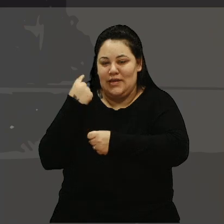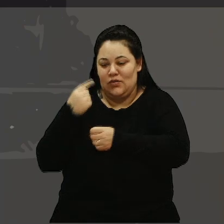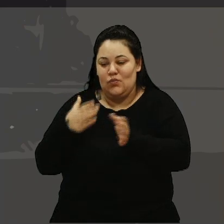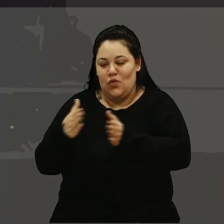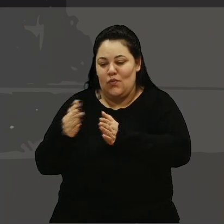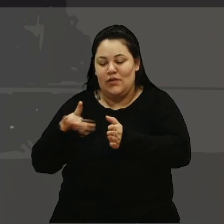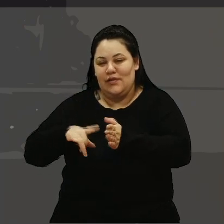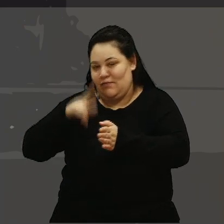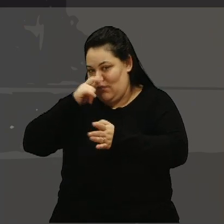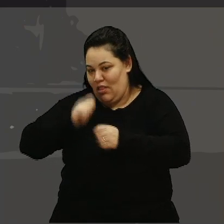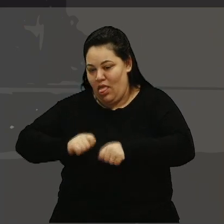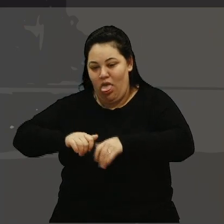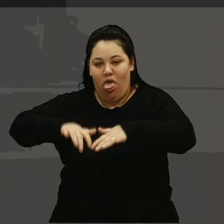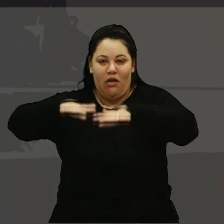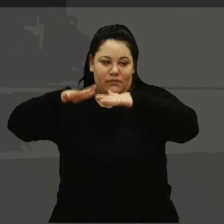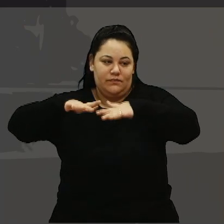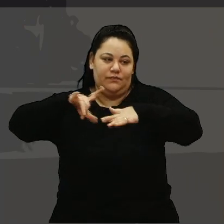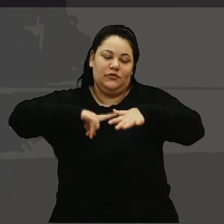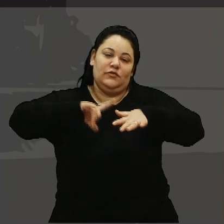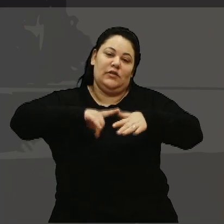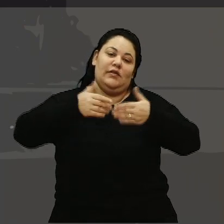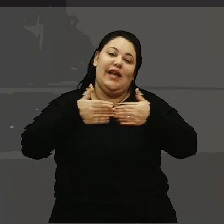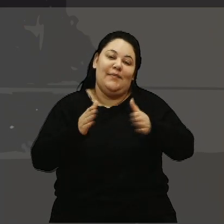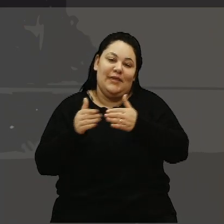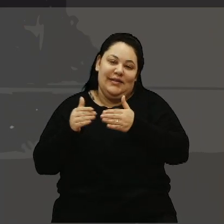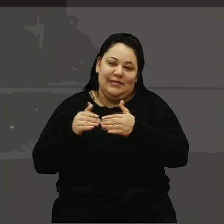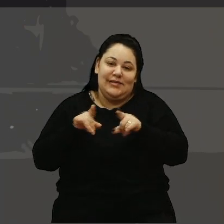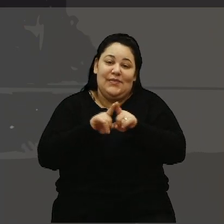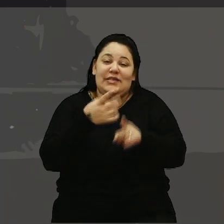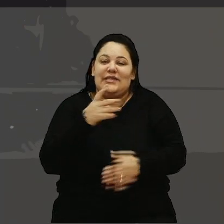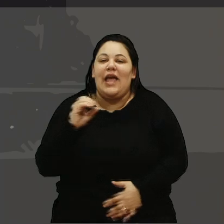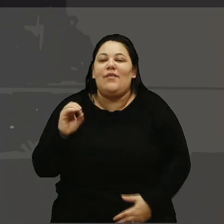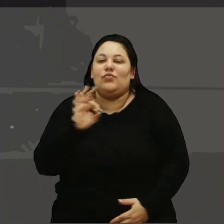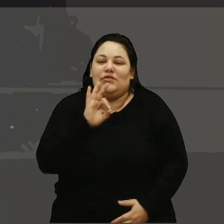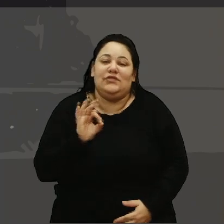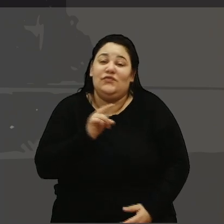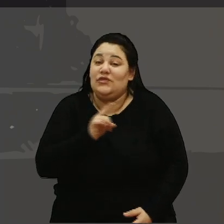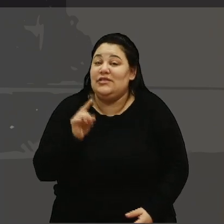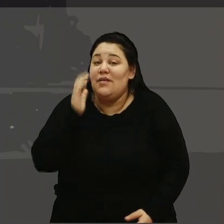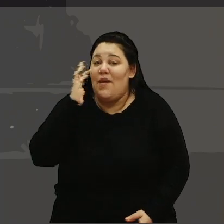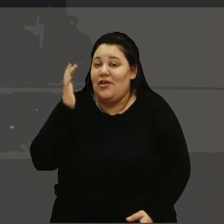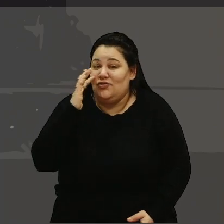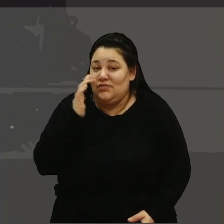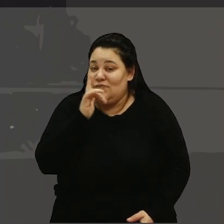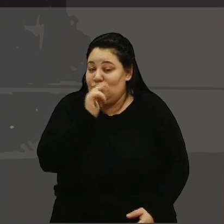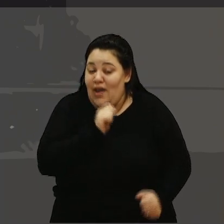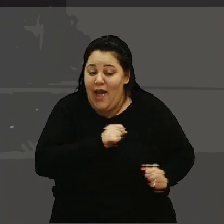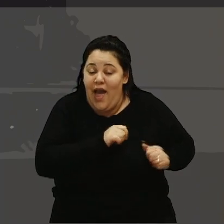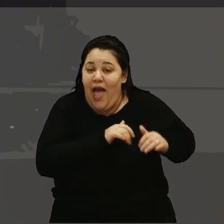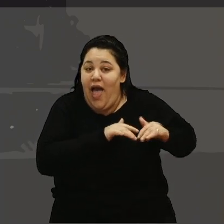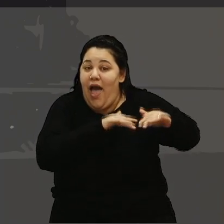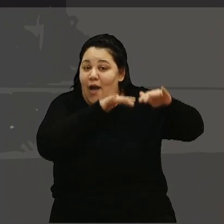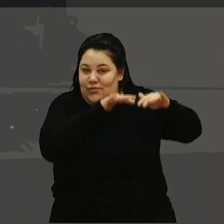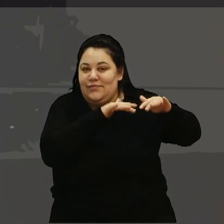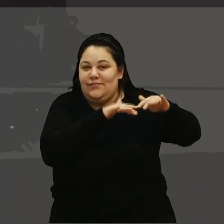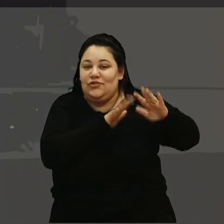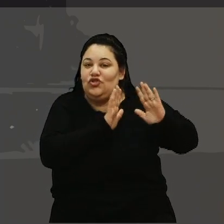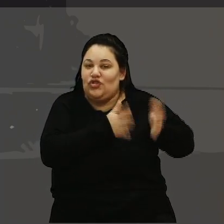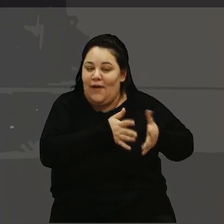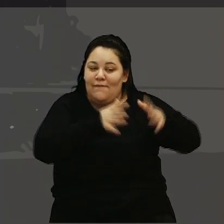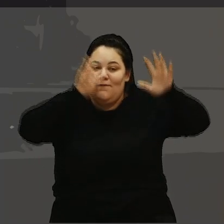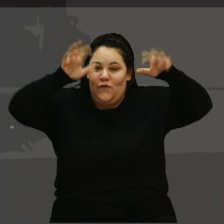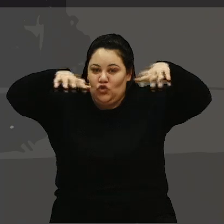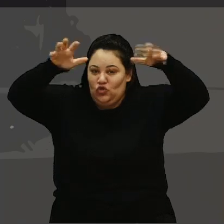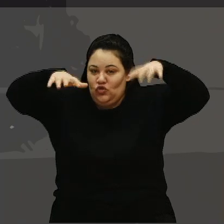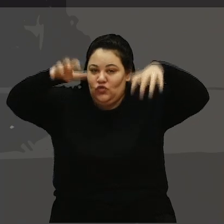das enchentes, quando tiveram que abrir as comportas em 100%. Então, vocês imaginem, o volume de chuvas já excessivo, mas